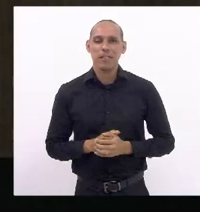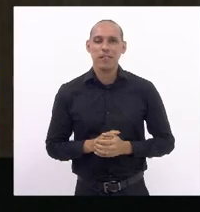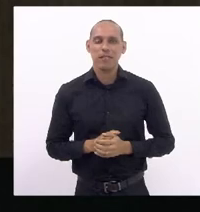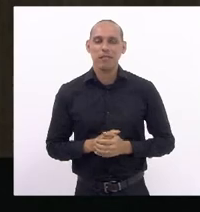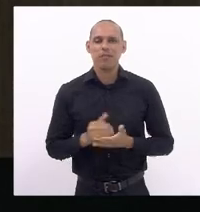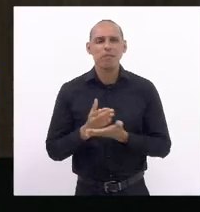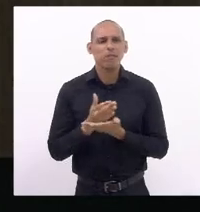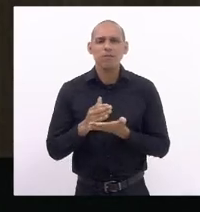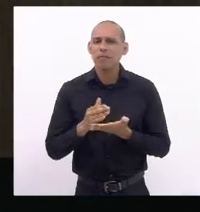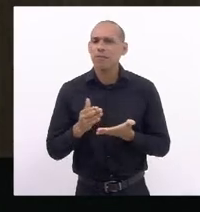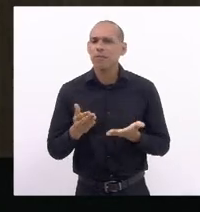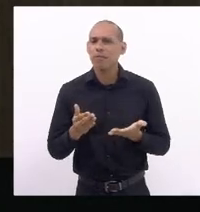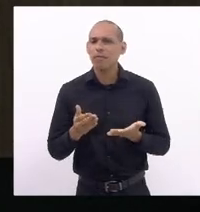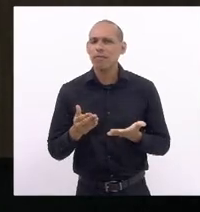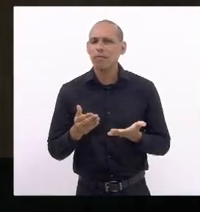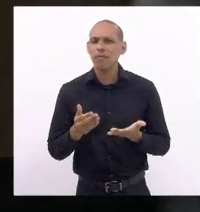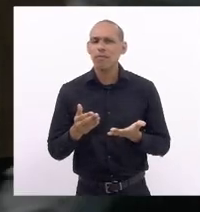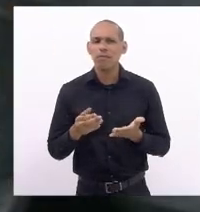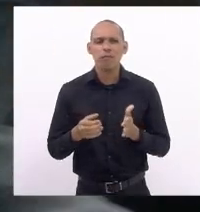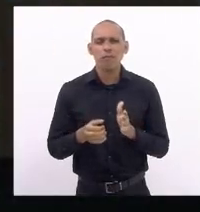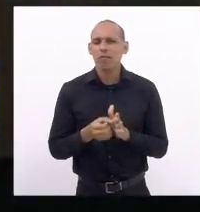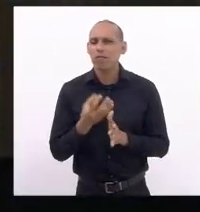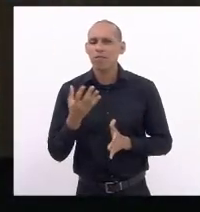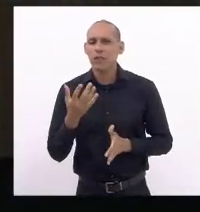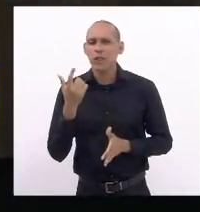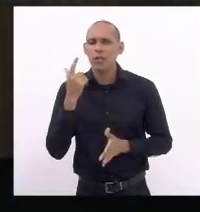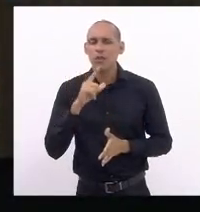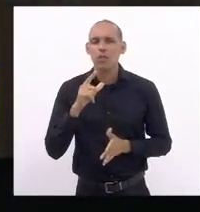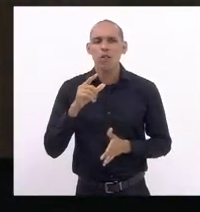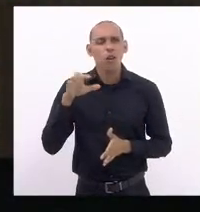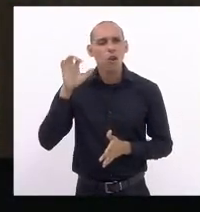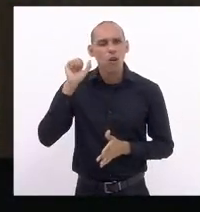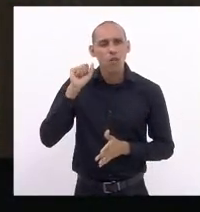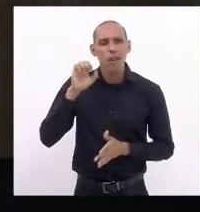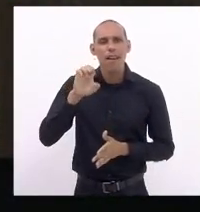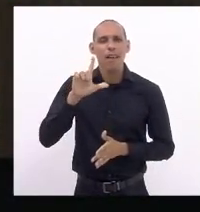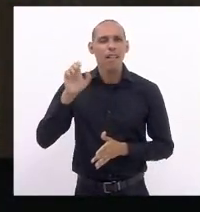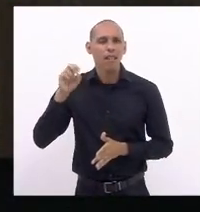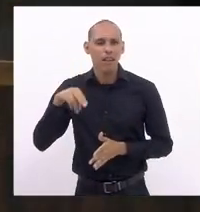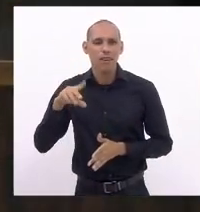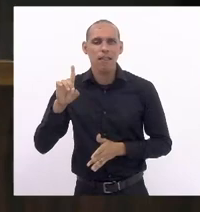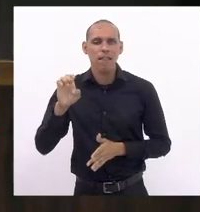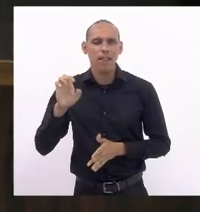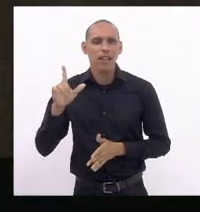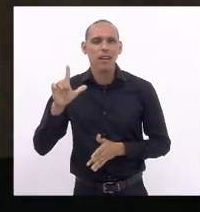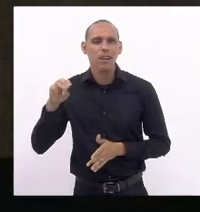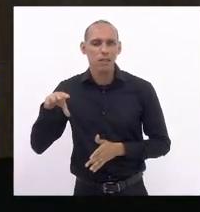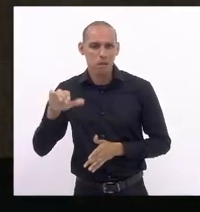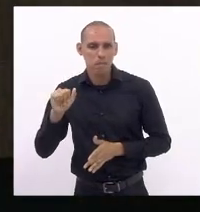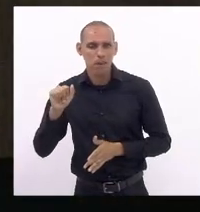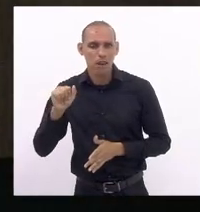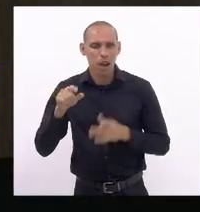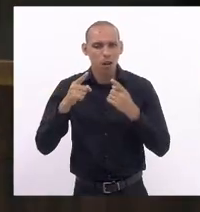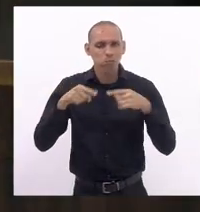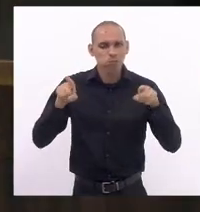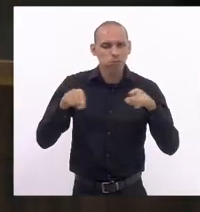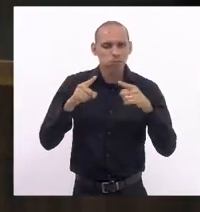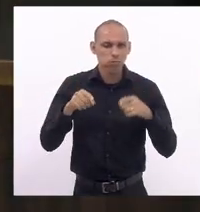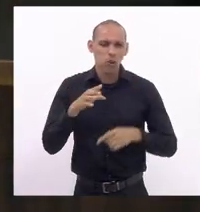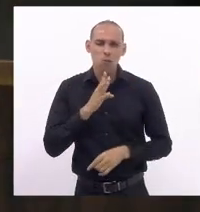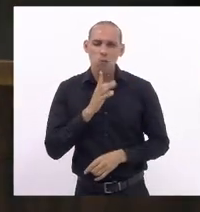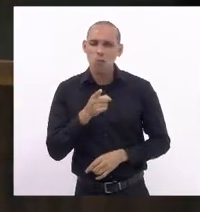vez ouviu alguma música cantada pela Ellen de Lima? Ellen? De Lima. Qual é a